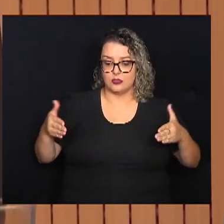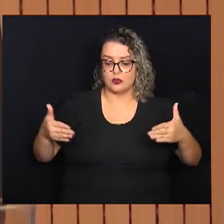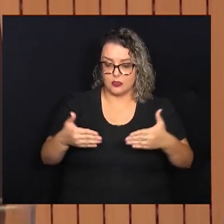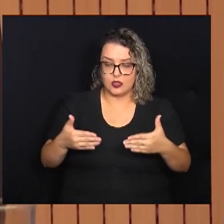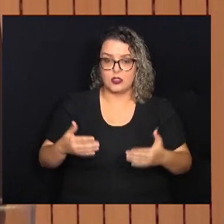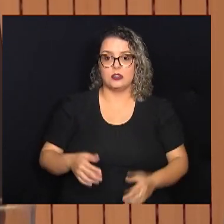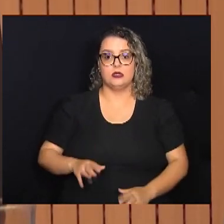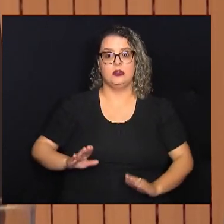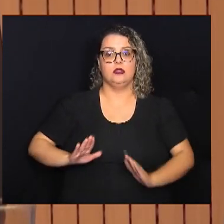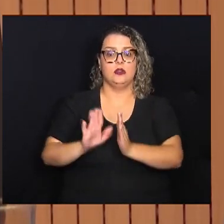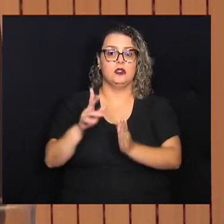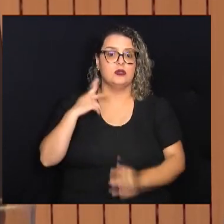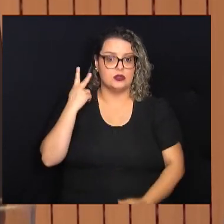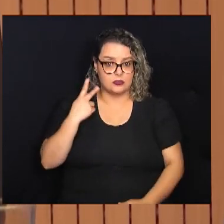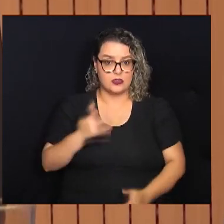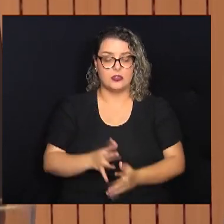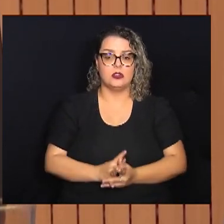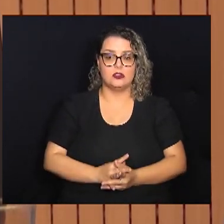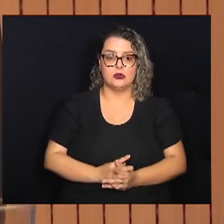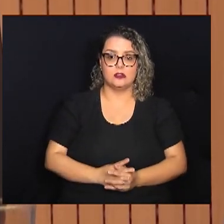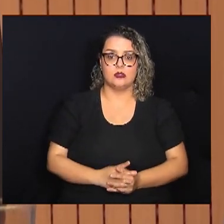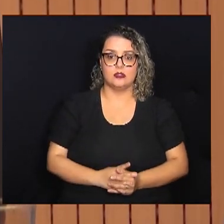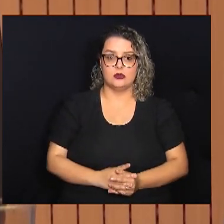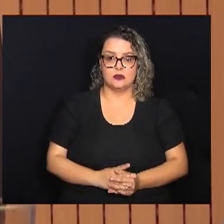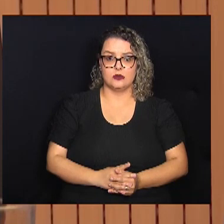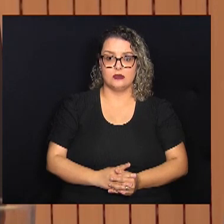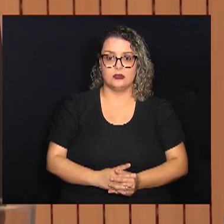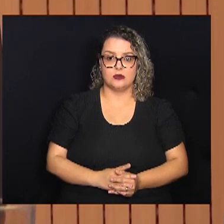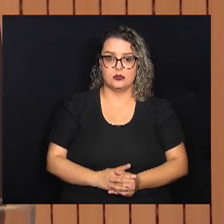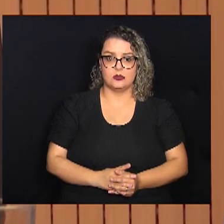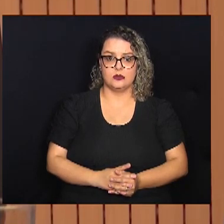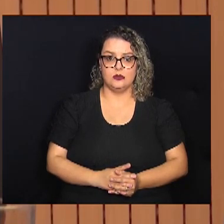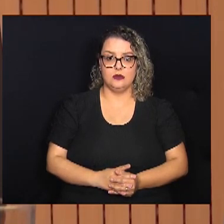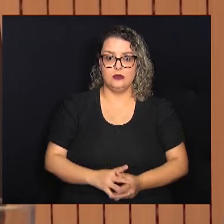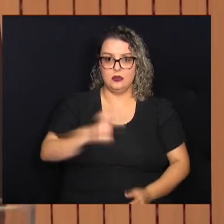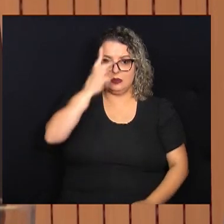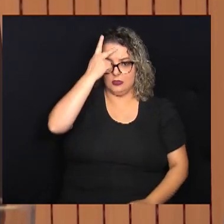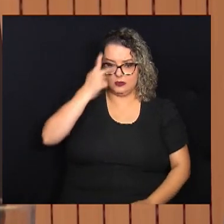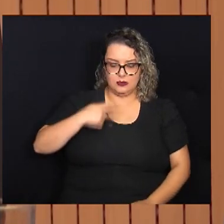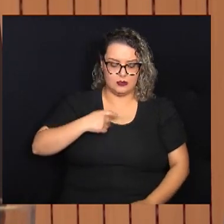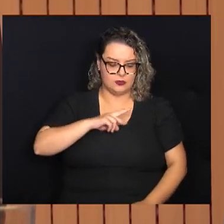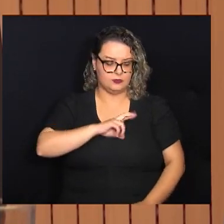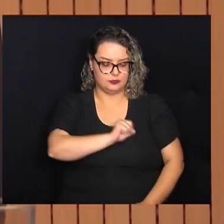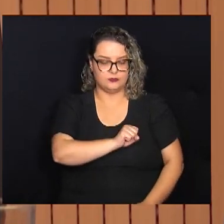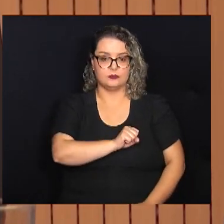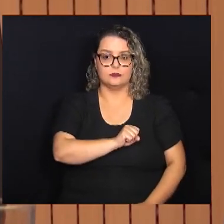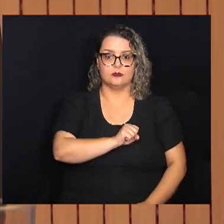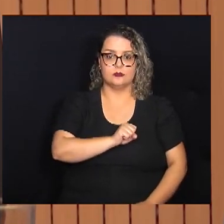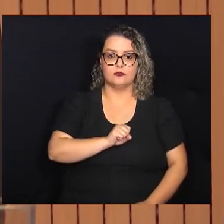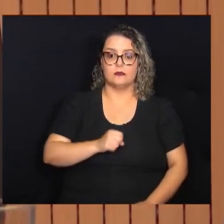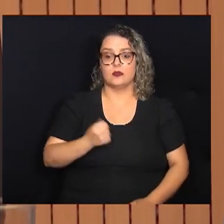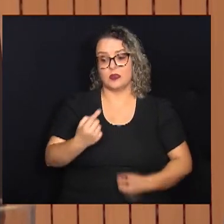gente não encontra tanto espaço para falar o que nós podemos ser mais proativos,